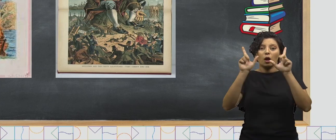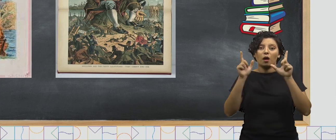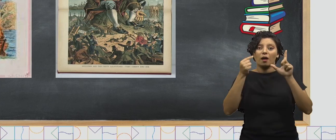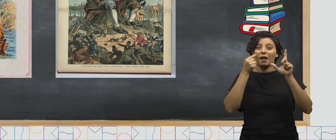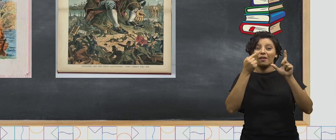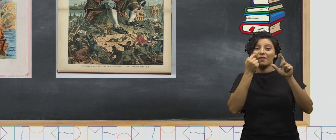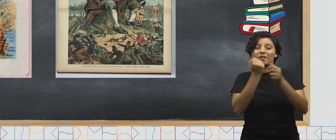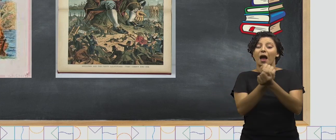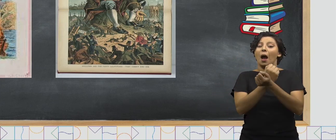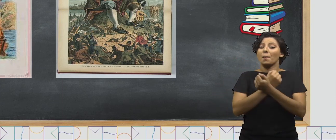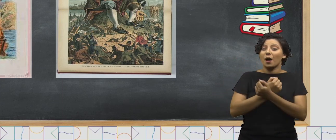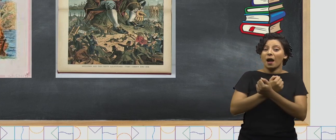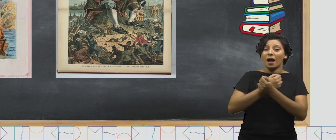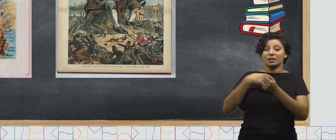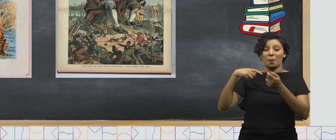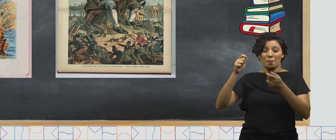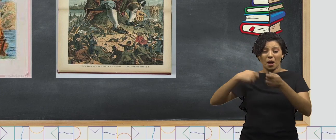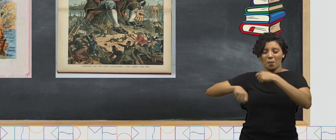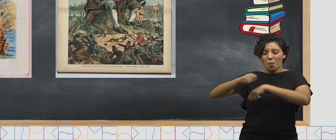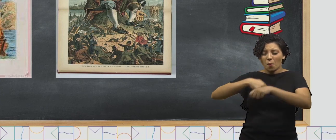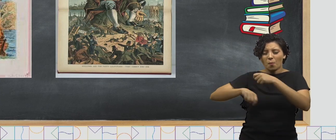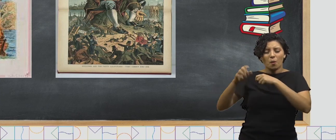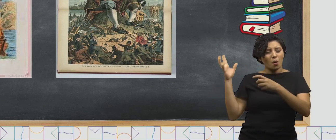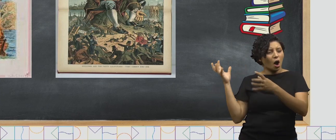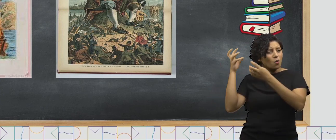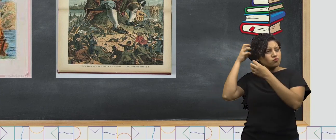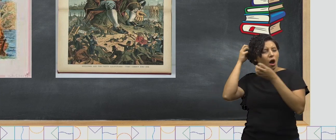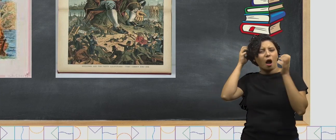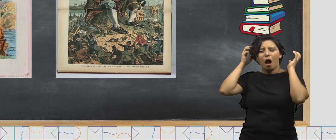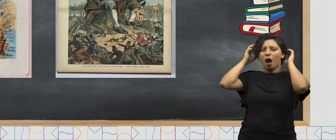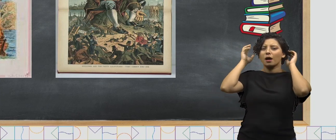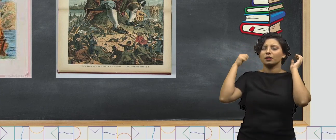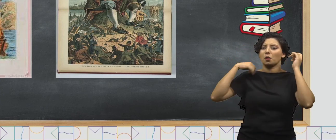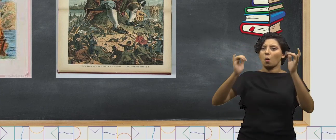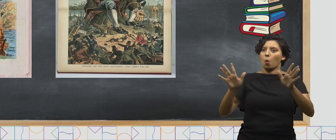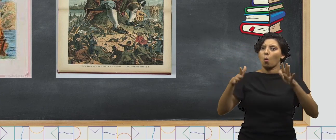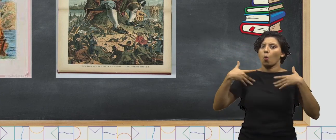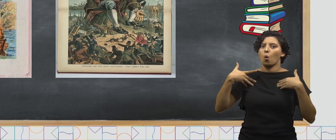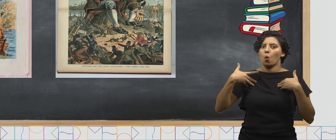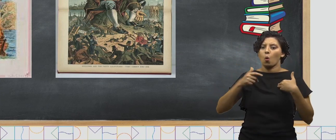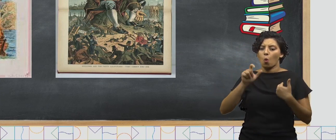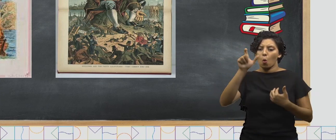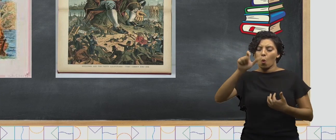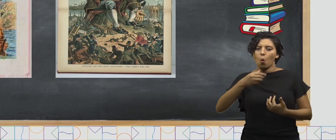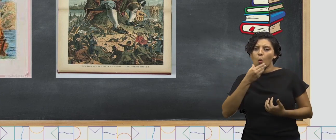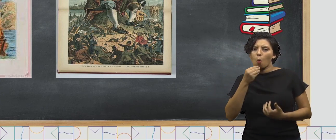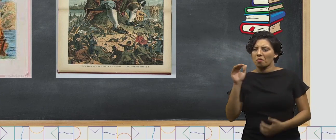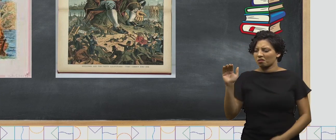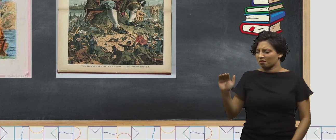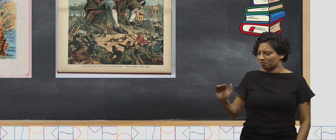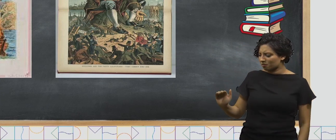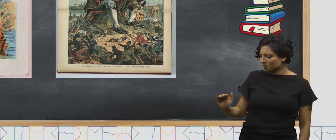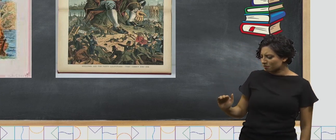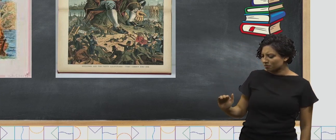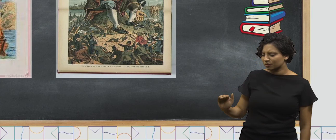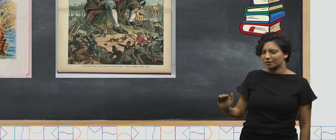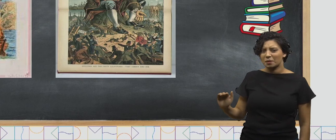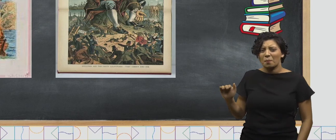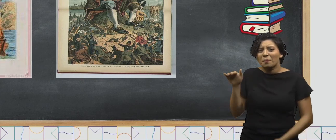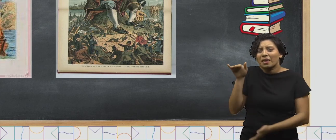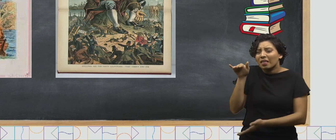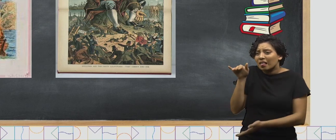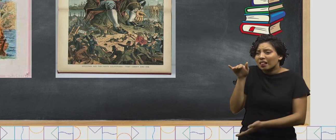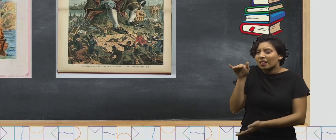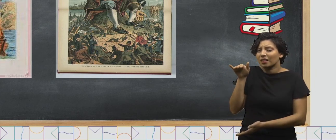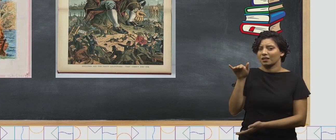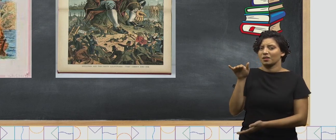amarrado até os cabelos ao chão e é surpreendido por um homenzinho de menos de 16 centímetros,